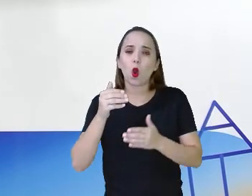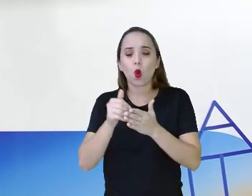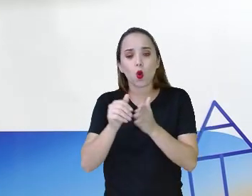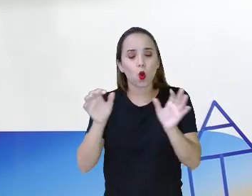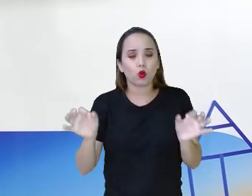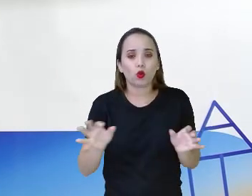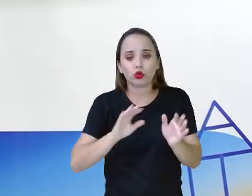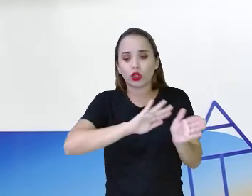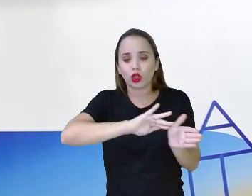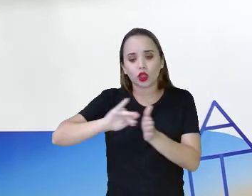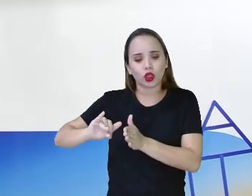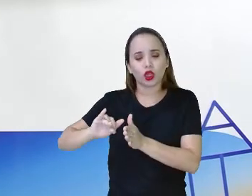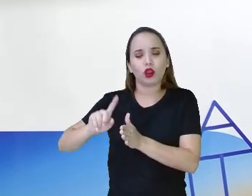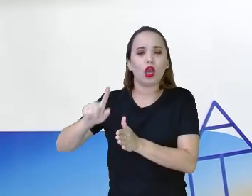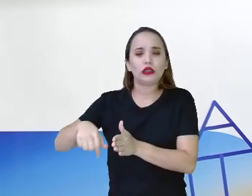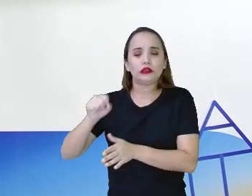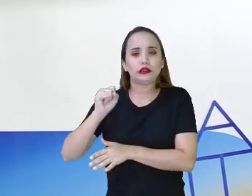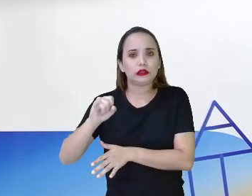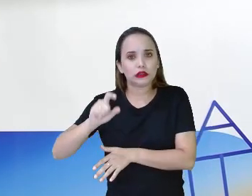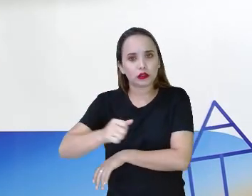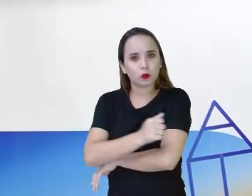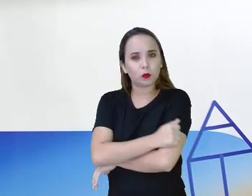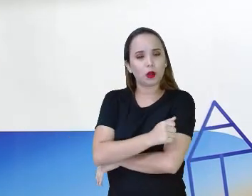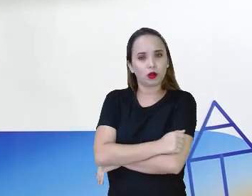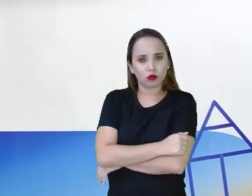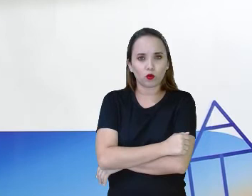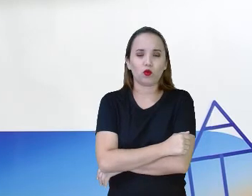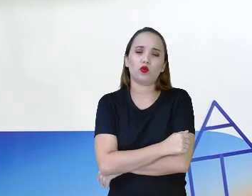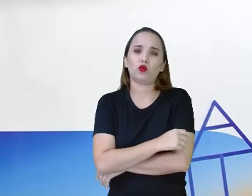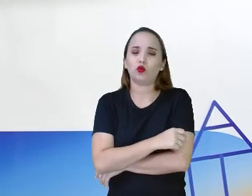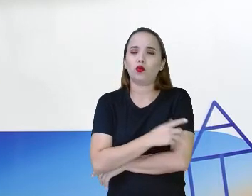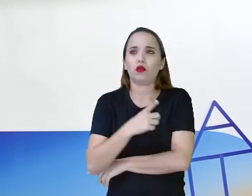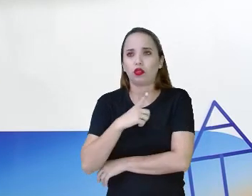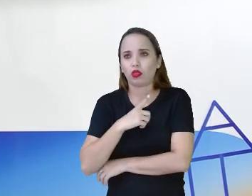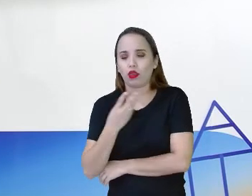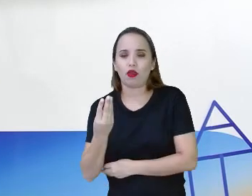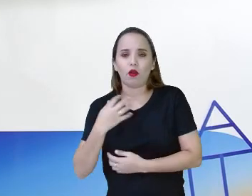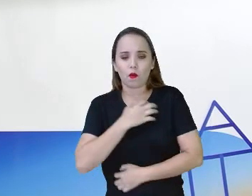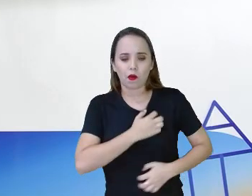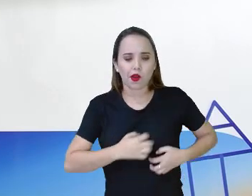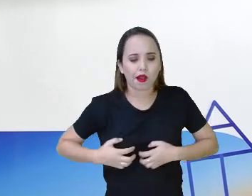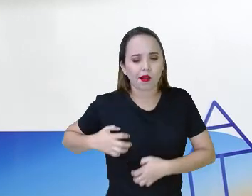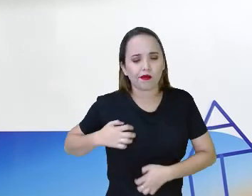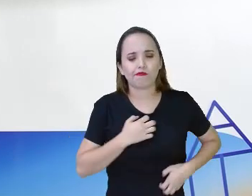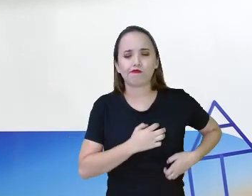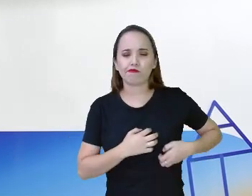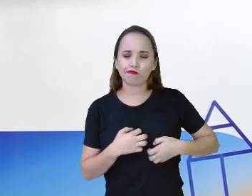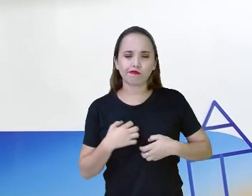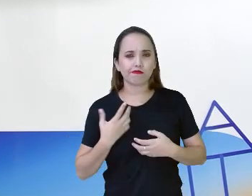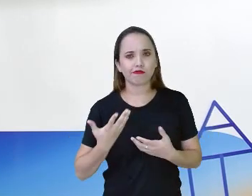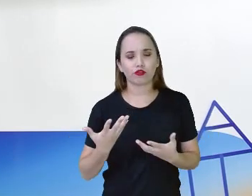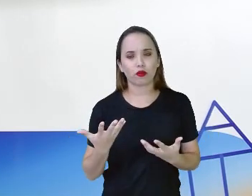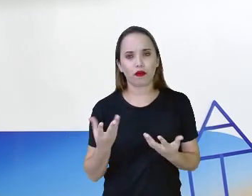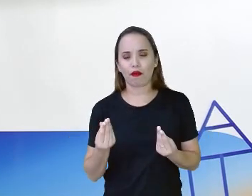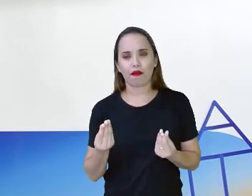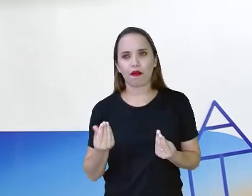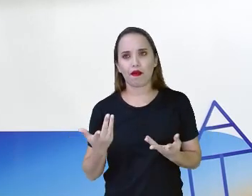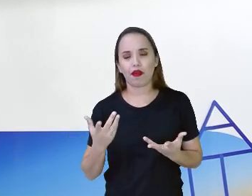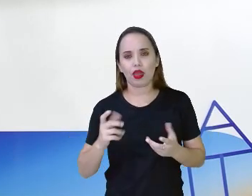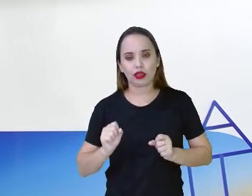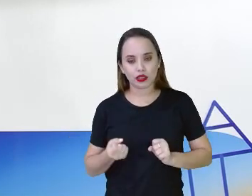definitivamente se é ou não, seria ou não uma causa dessa angústia, dessa irritabilidade,